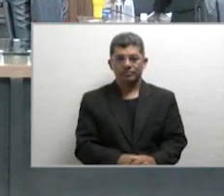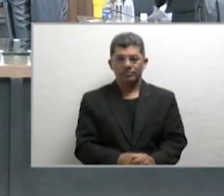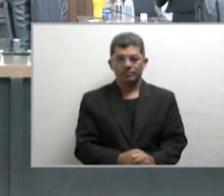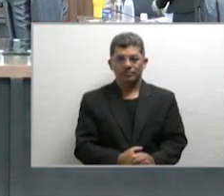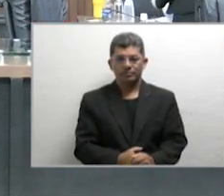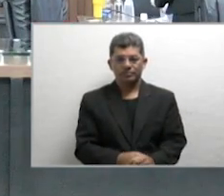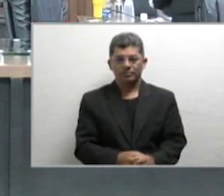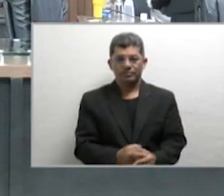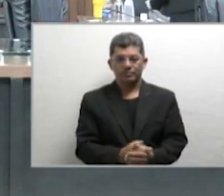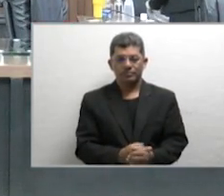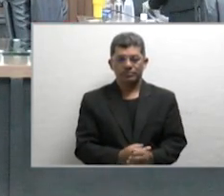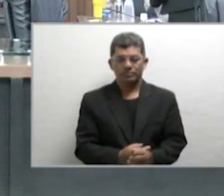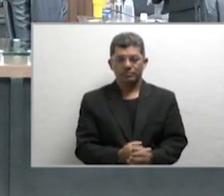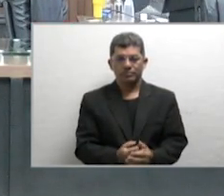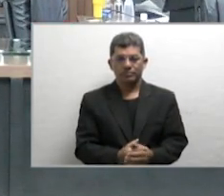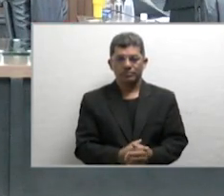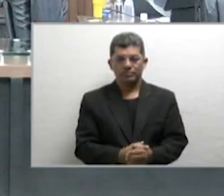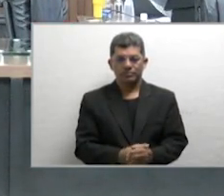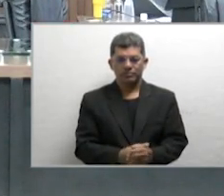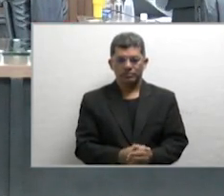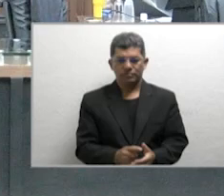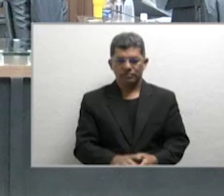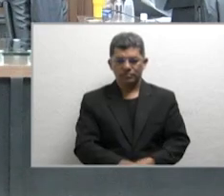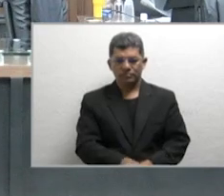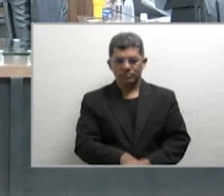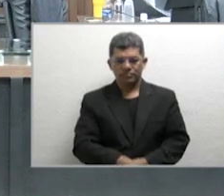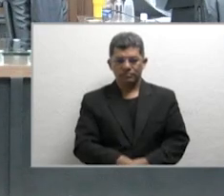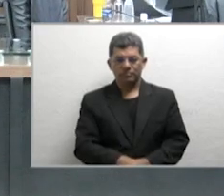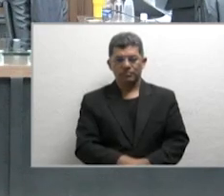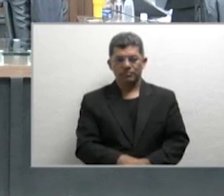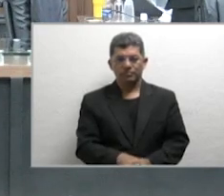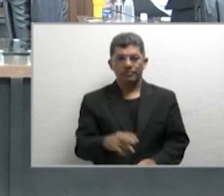Presidente Felipe. Presidente.